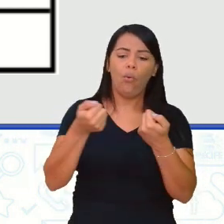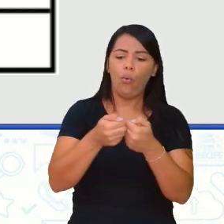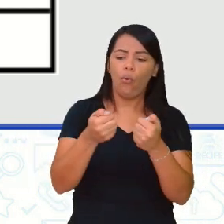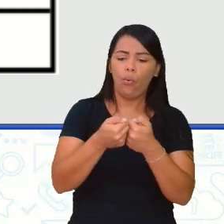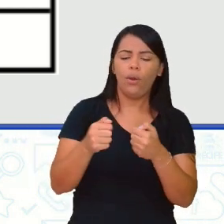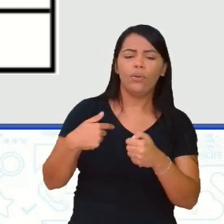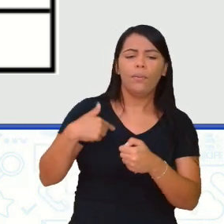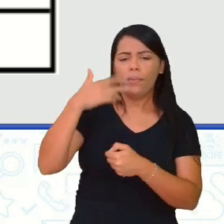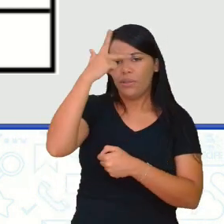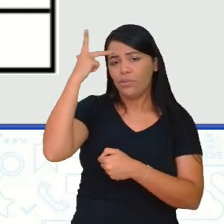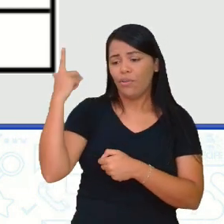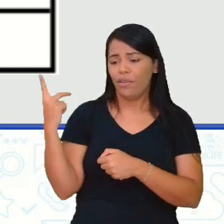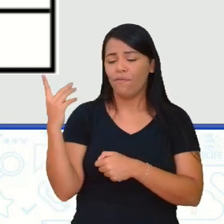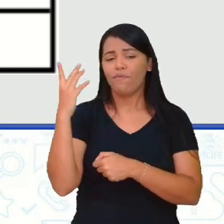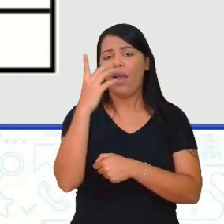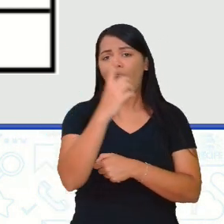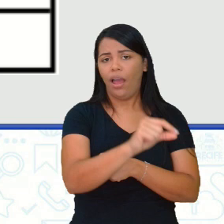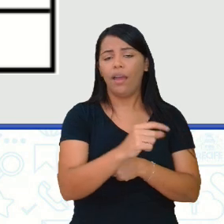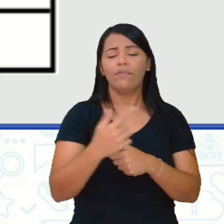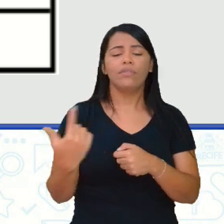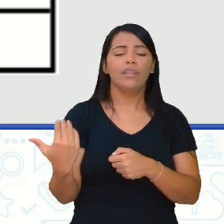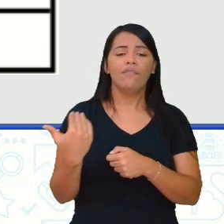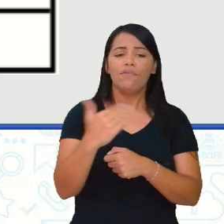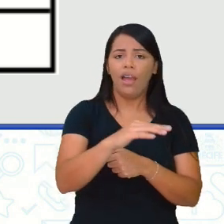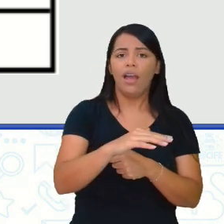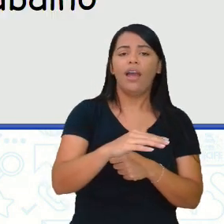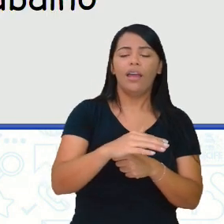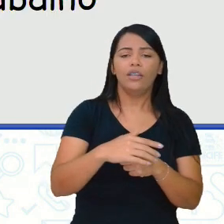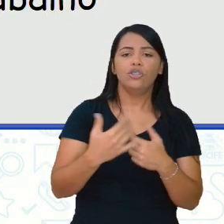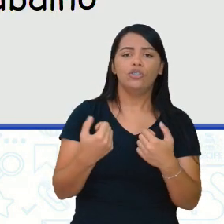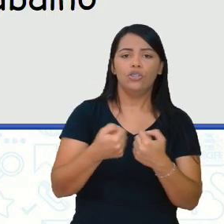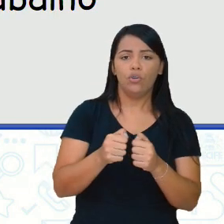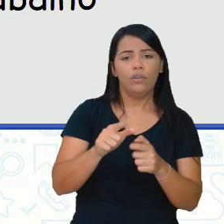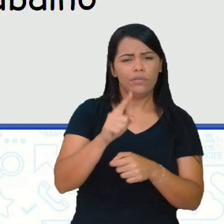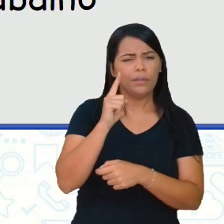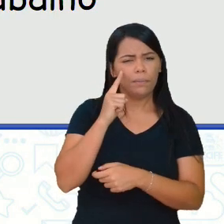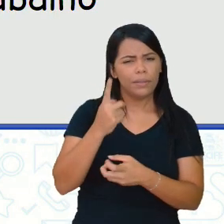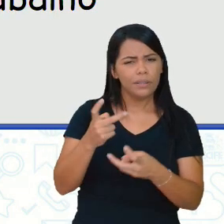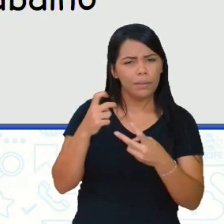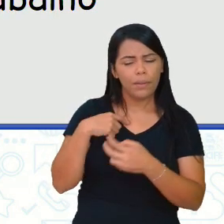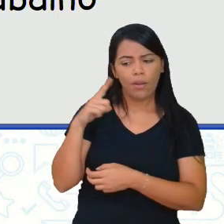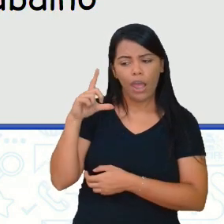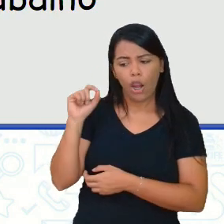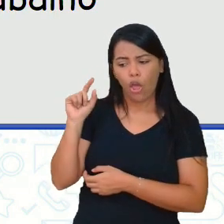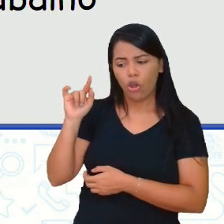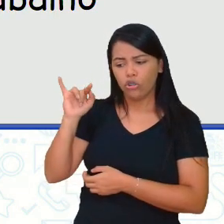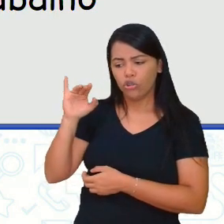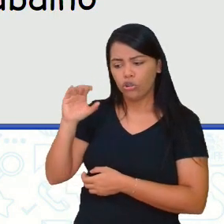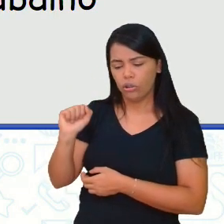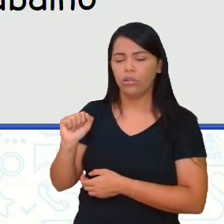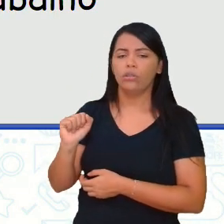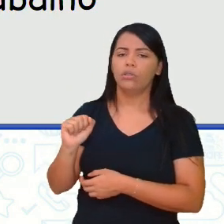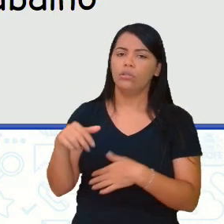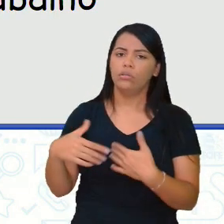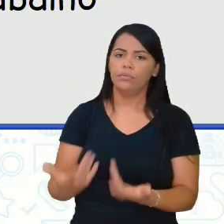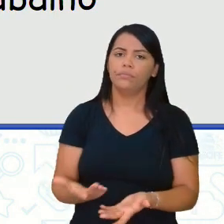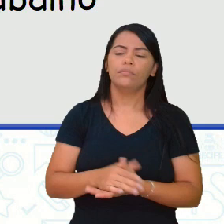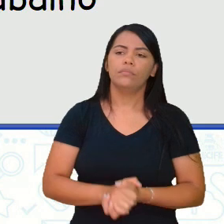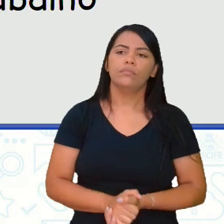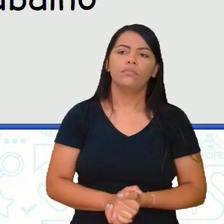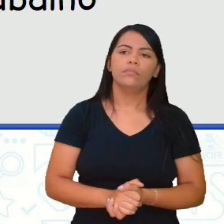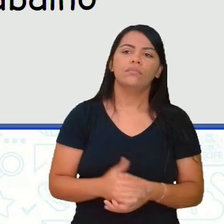porque apenas a pé já tem mais. Entenderam, gente? Isso é lógica. Então, este não pode. Indo para